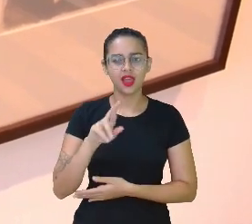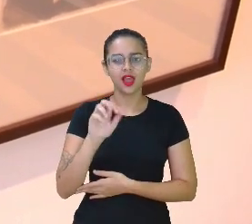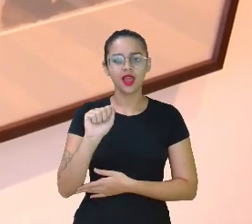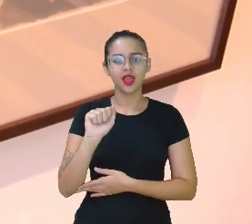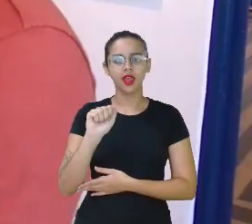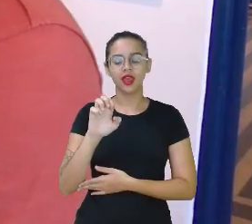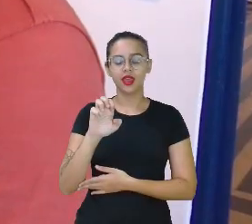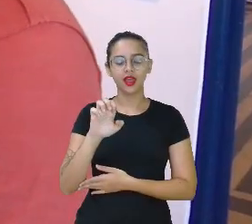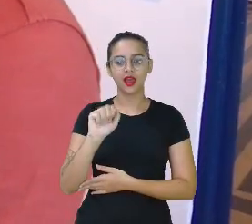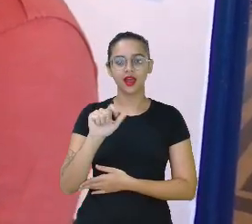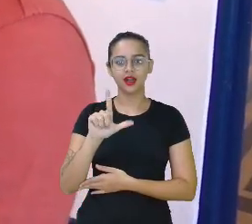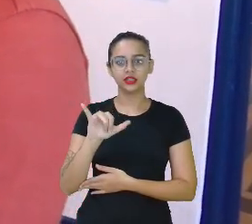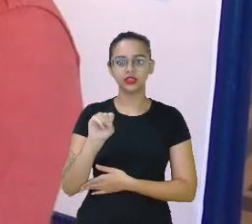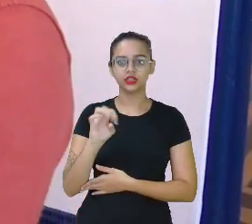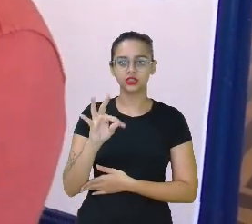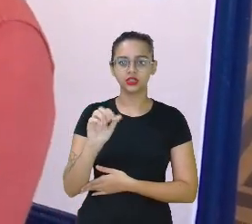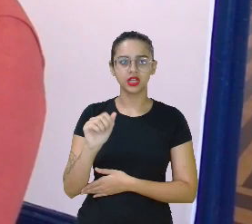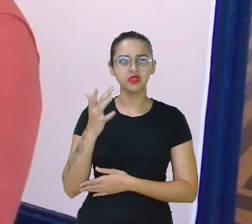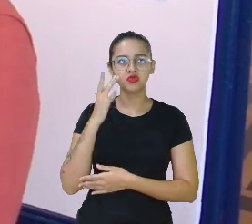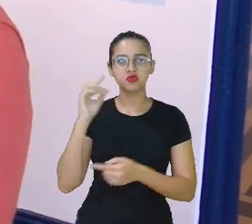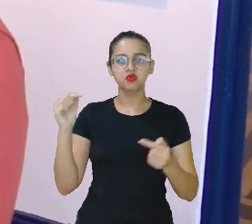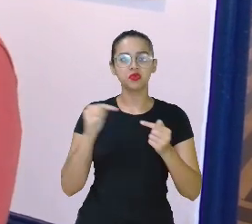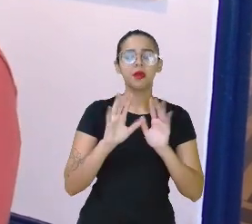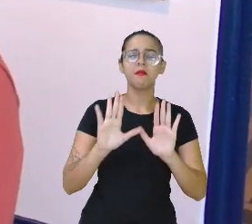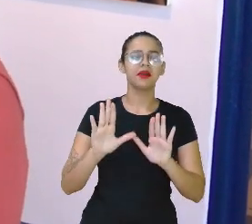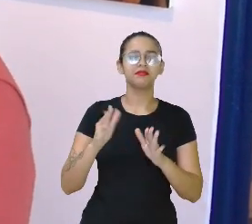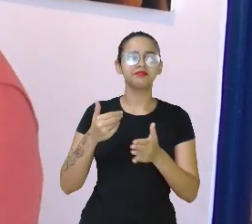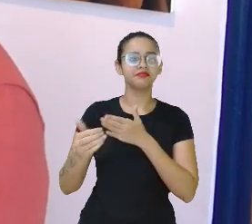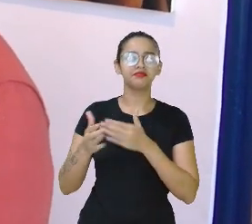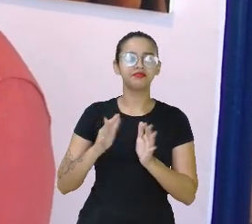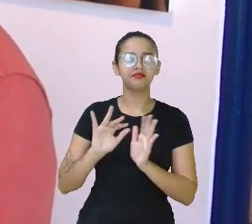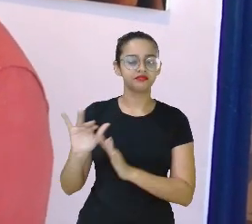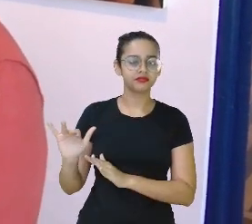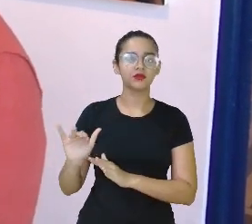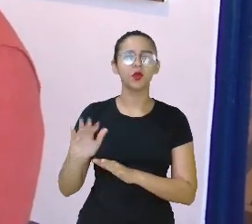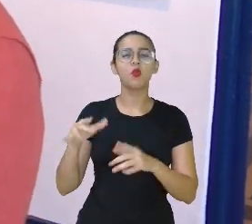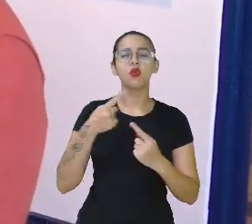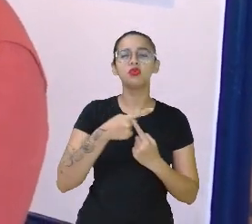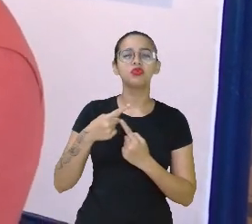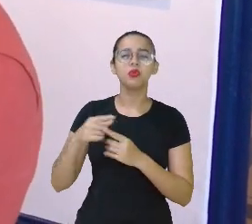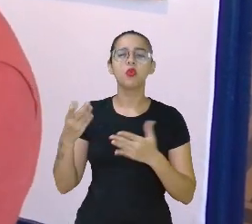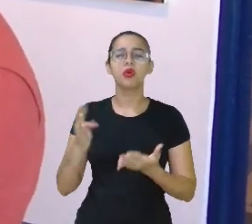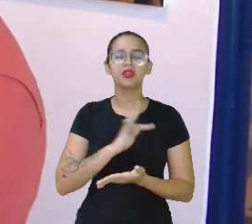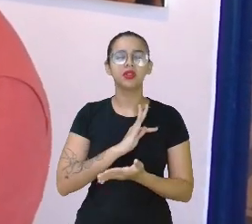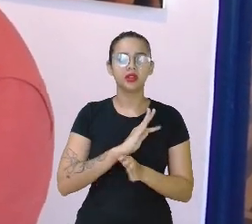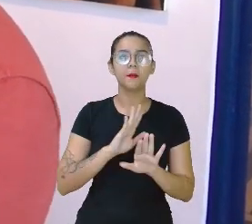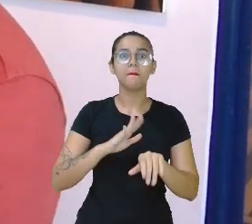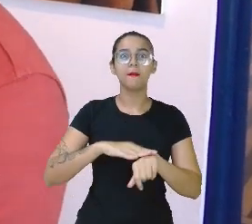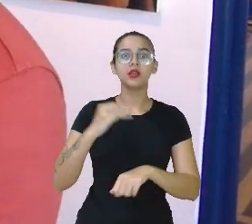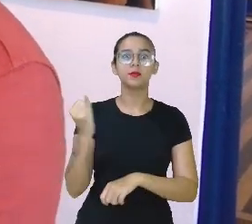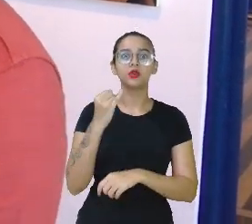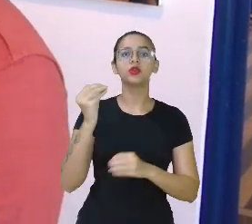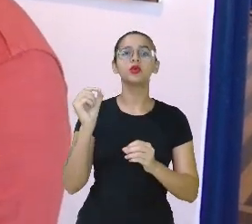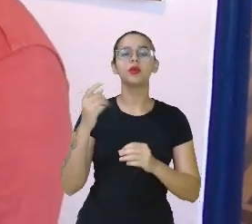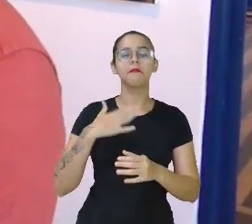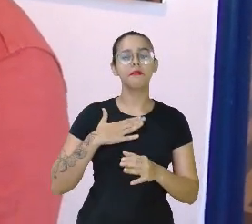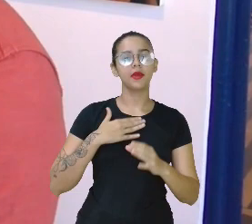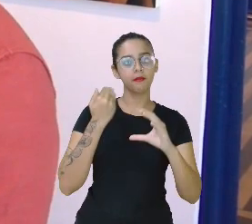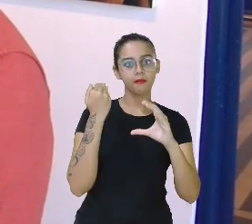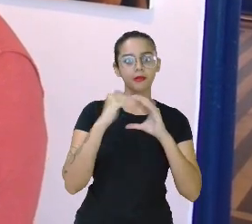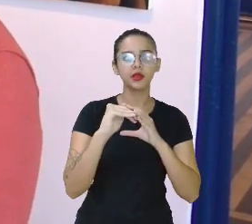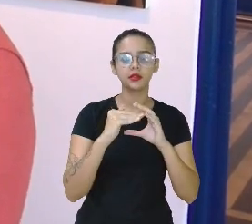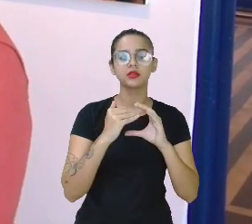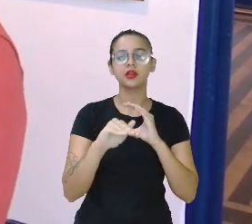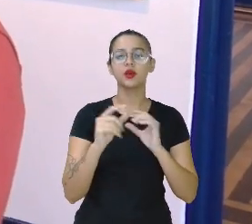não sei no que se enquadra, mas isso para mim pouco importa, qual estilo, qual técnica, e sim, o que mais importa para mim é a mensagem que eu